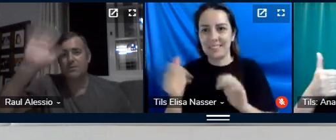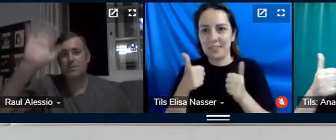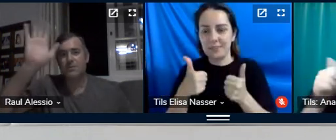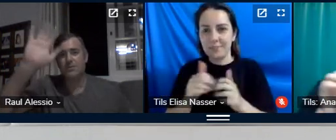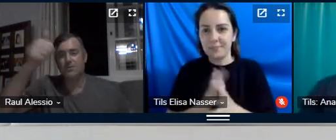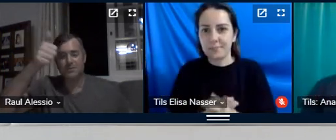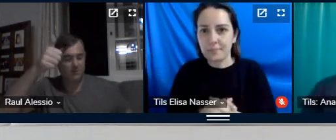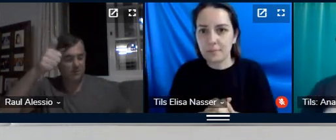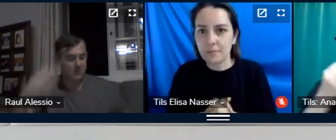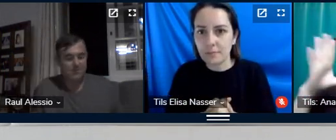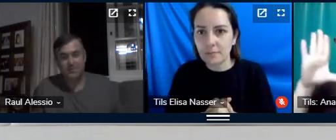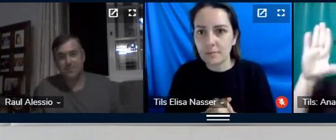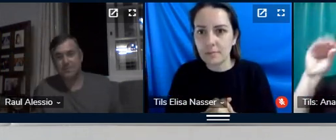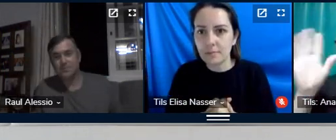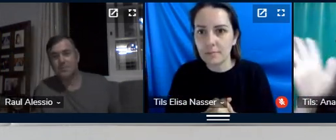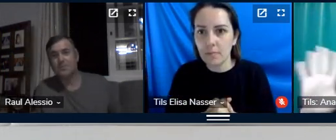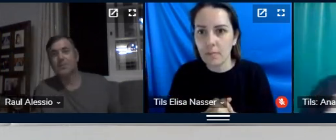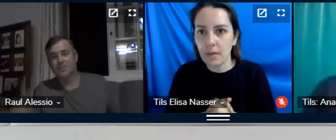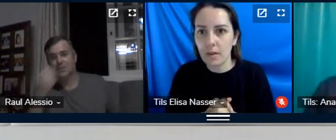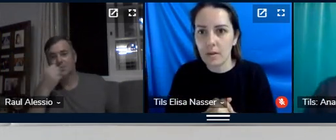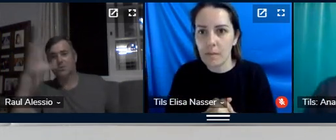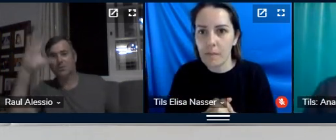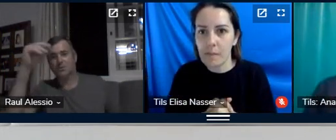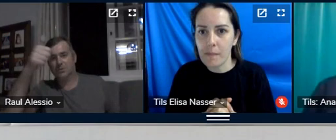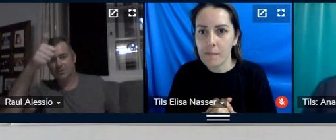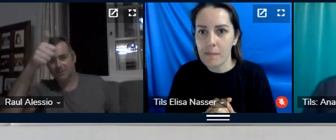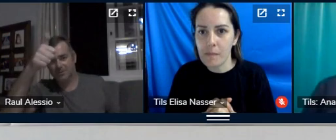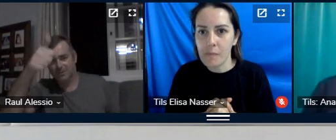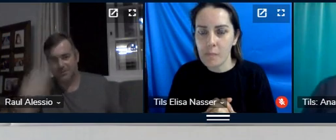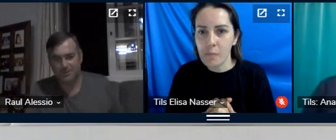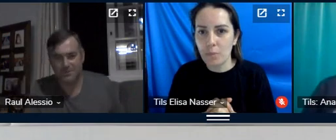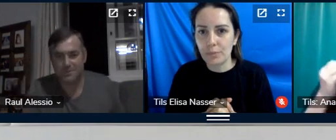ali. E aí